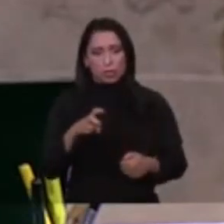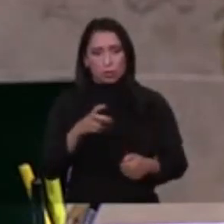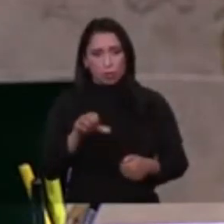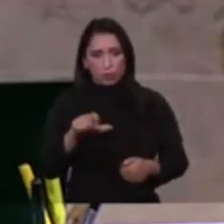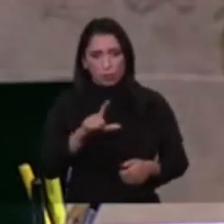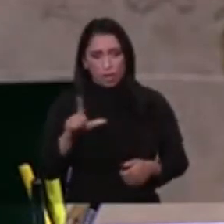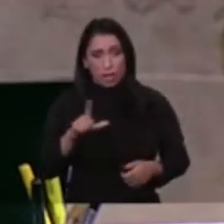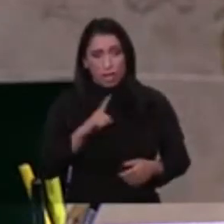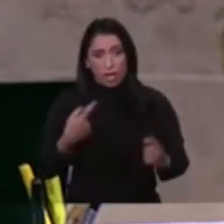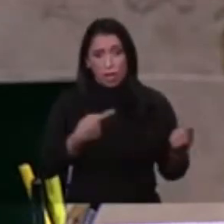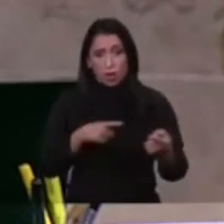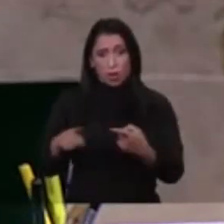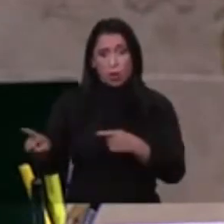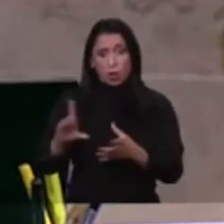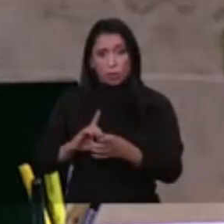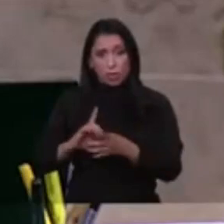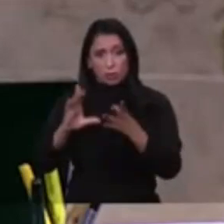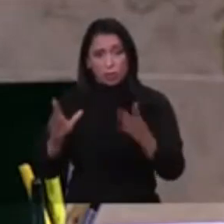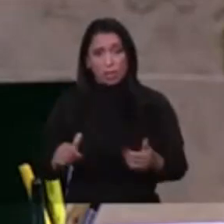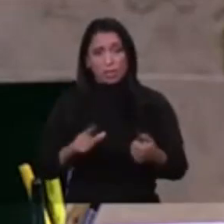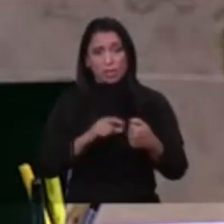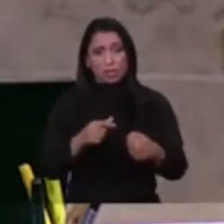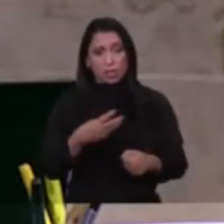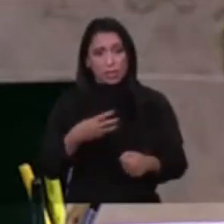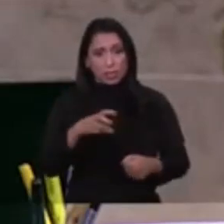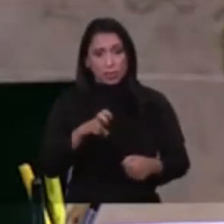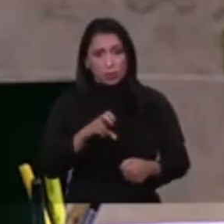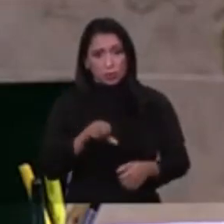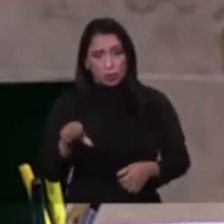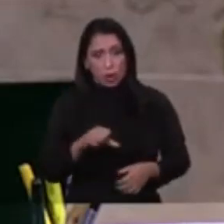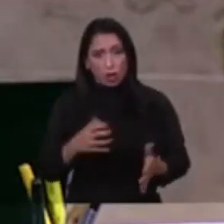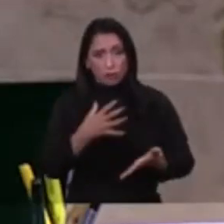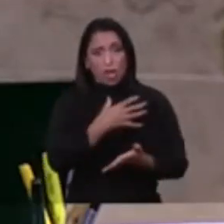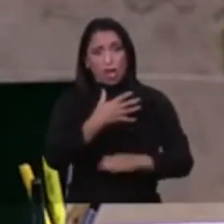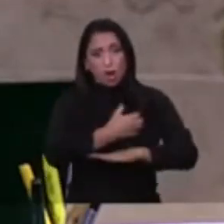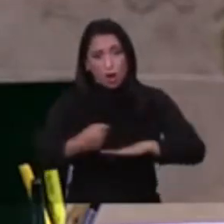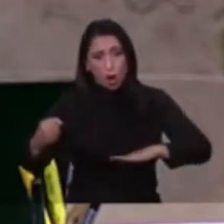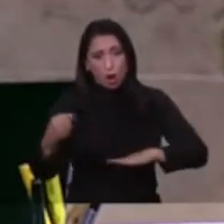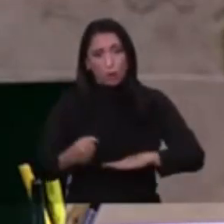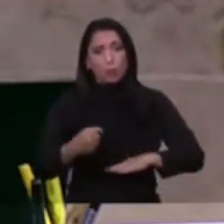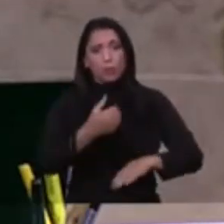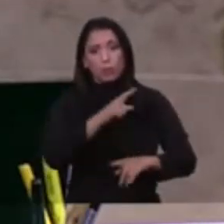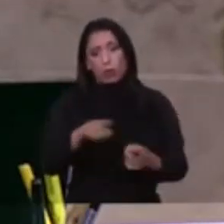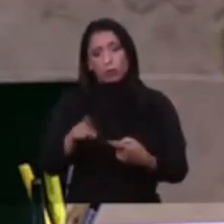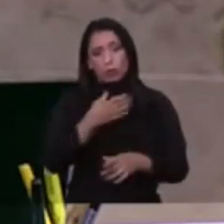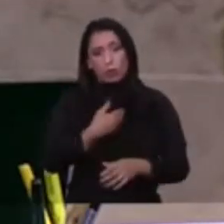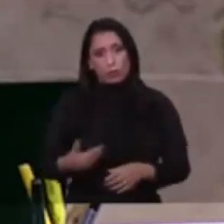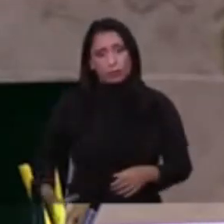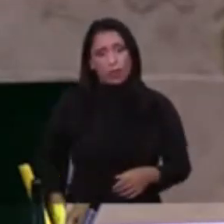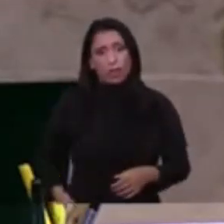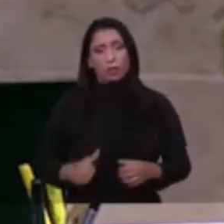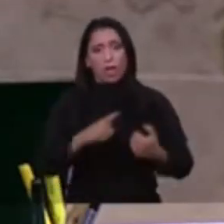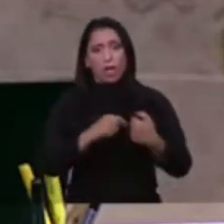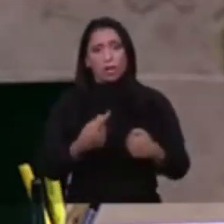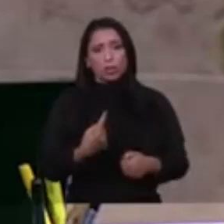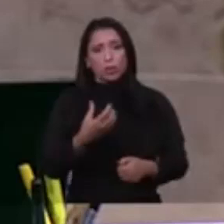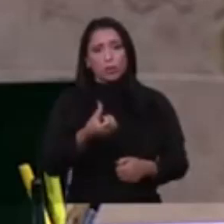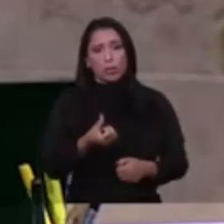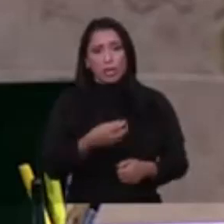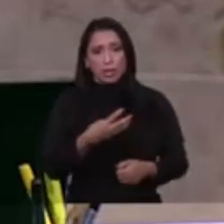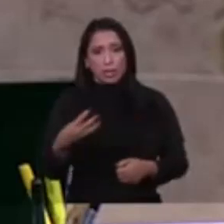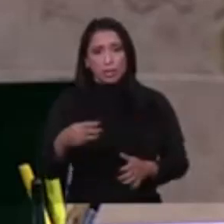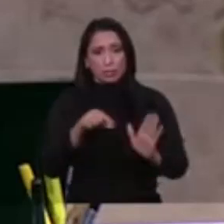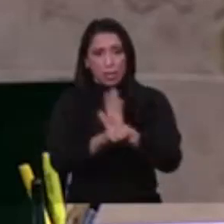Estado Democrático de Direito, artigo 359M, golpe de Estado, artigo 163, parágrafo único,